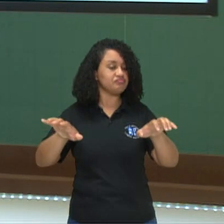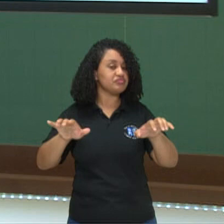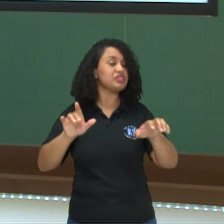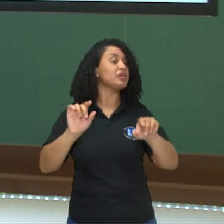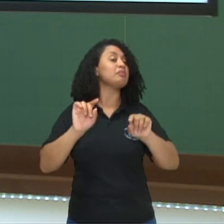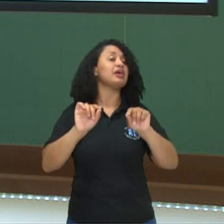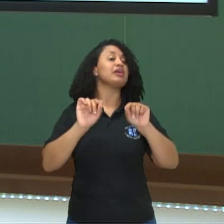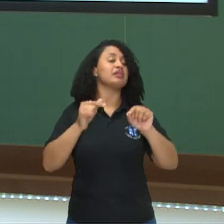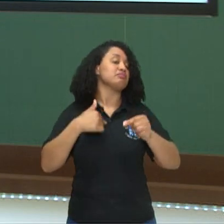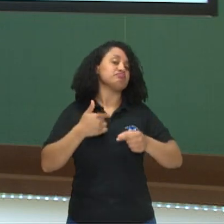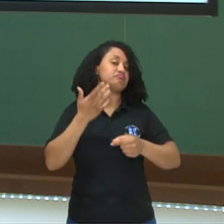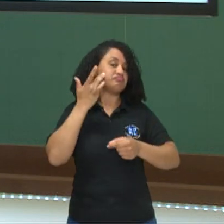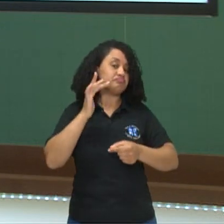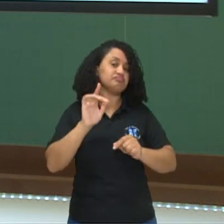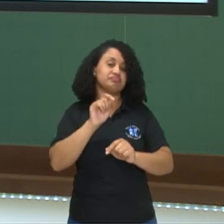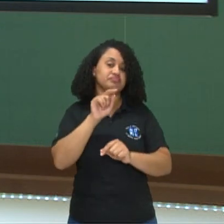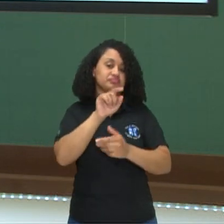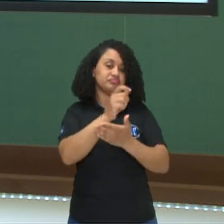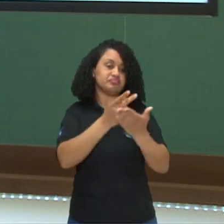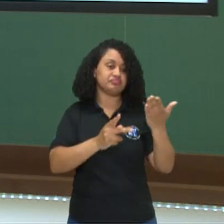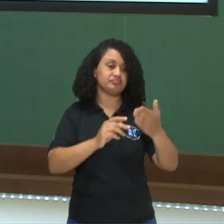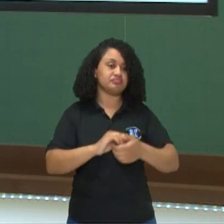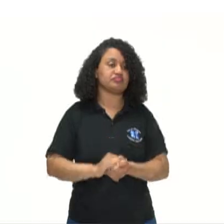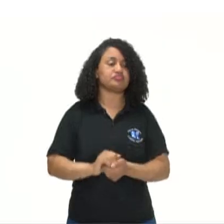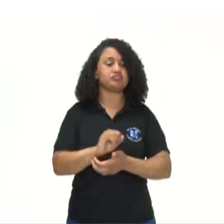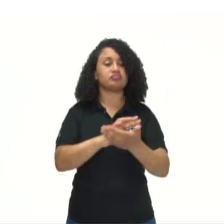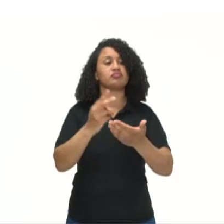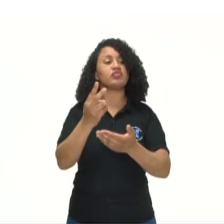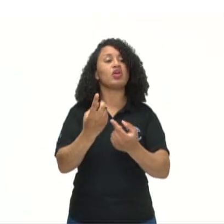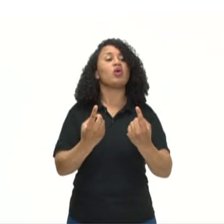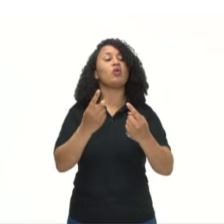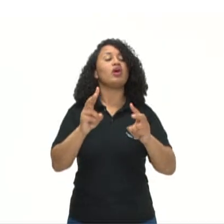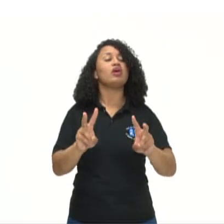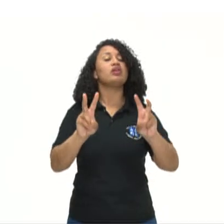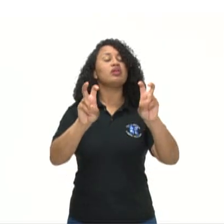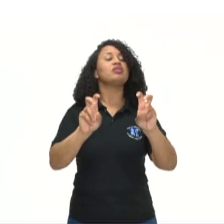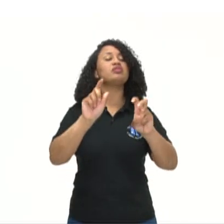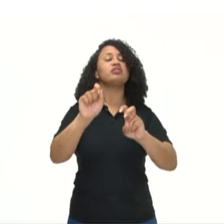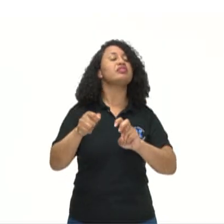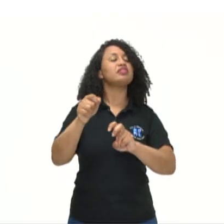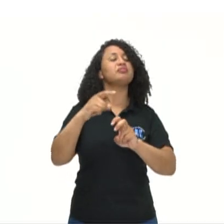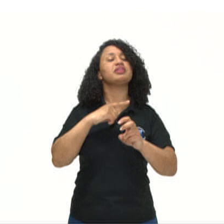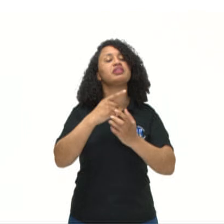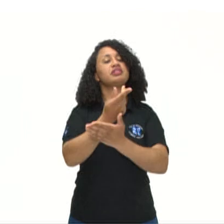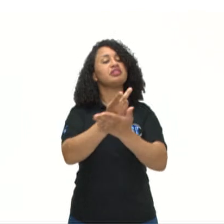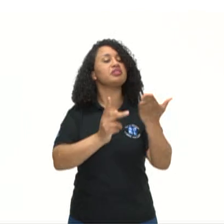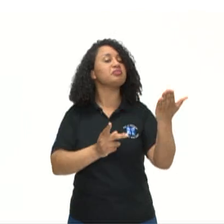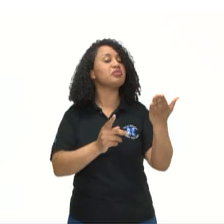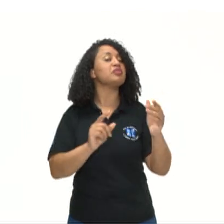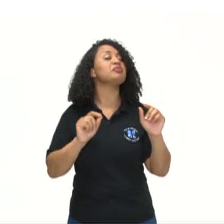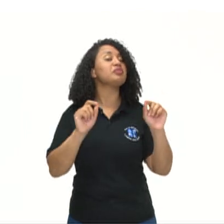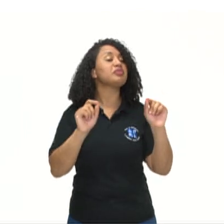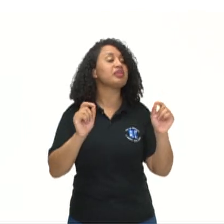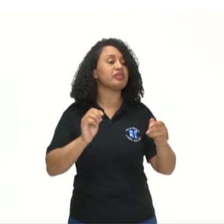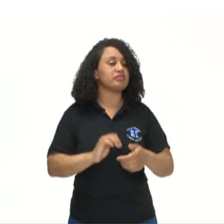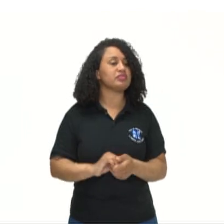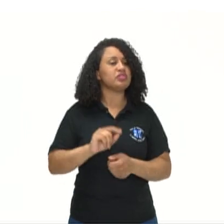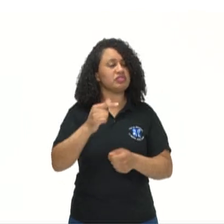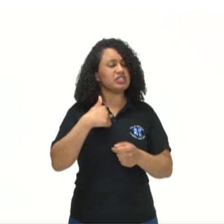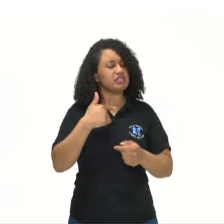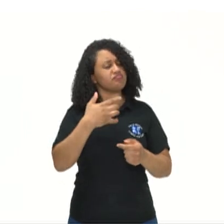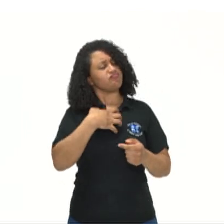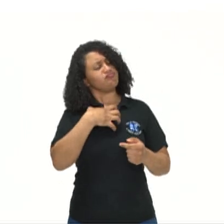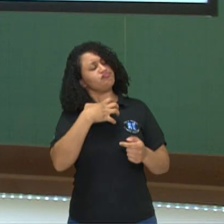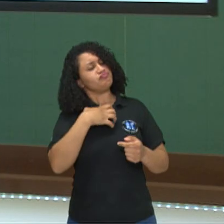falando. Segunda atividade. Qual é o tema presente no poema? Você se identifica com